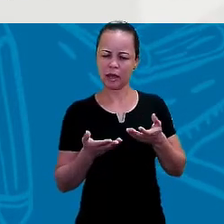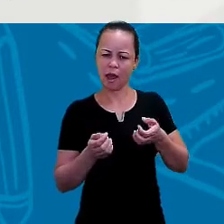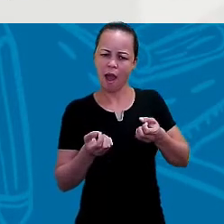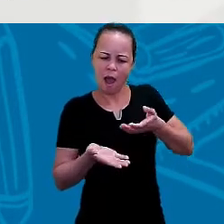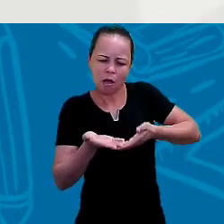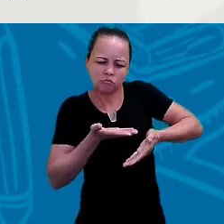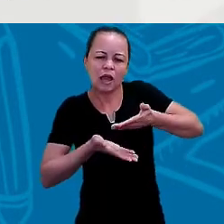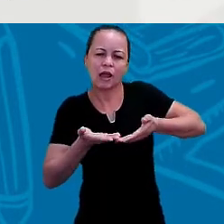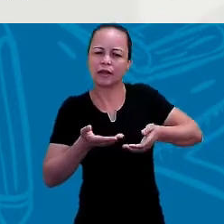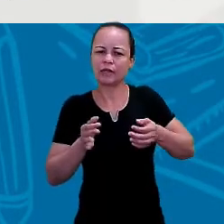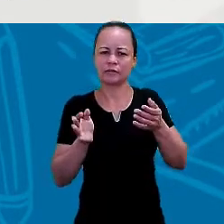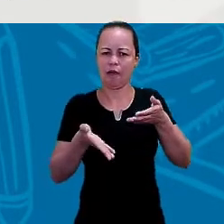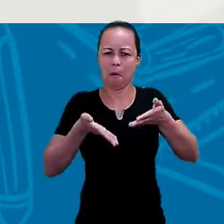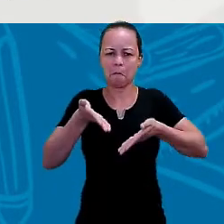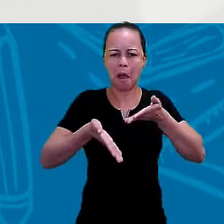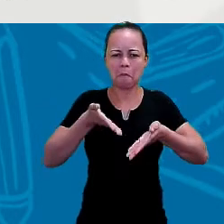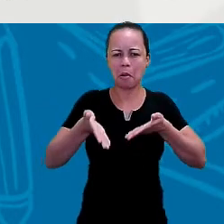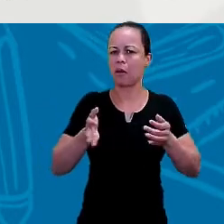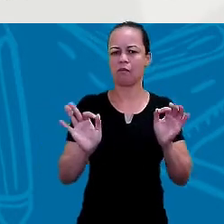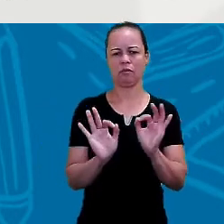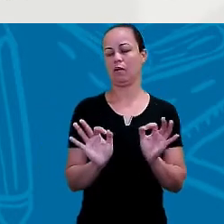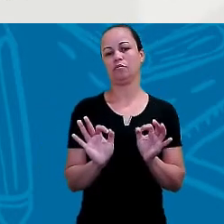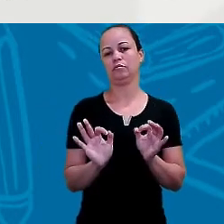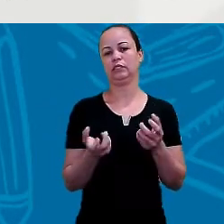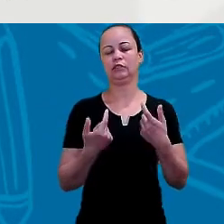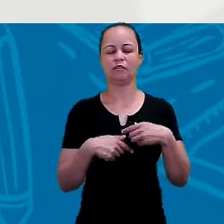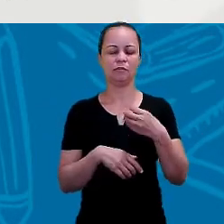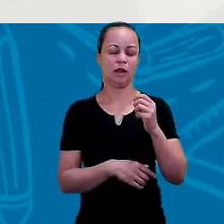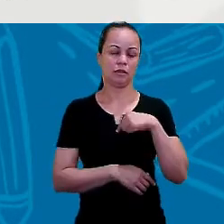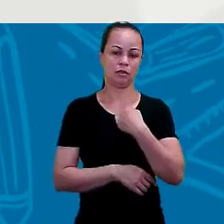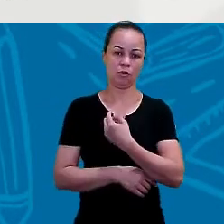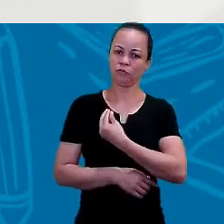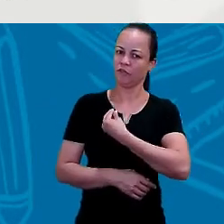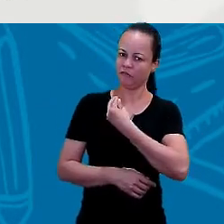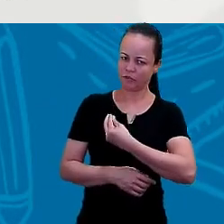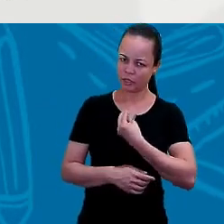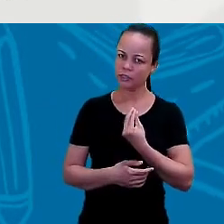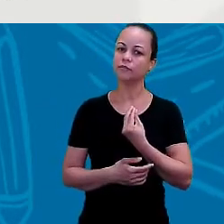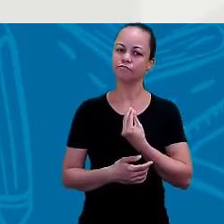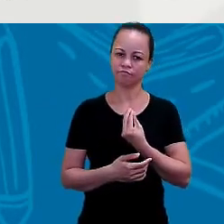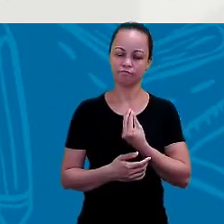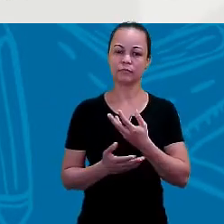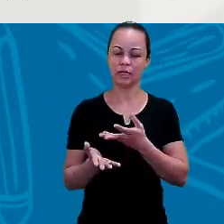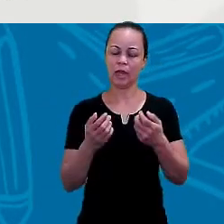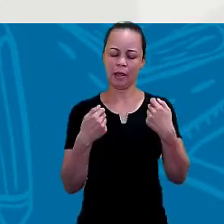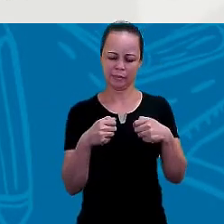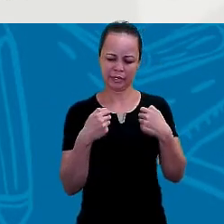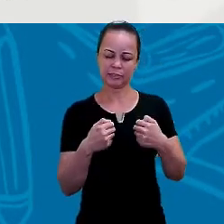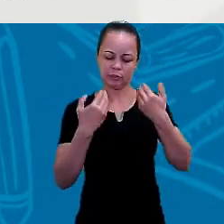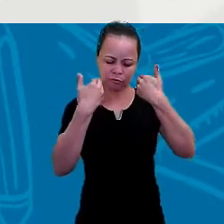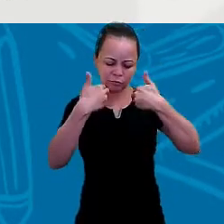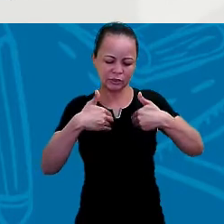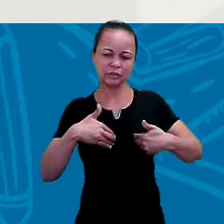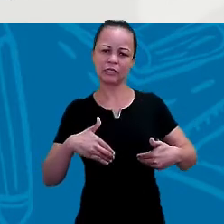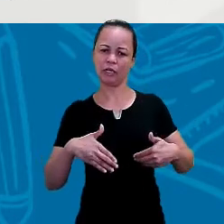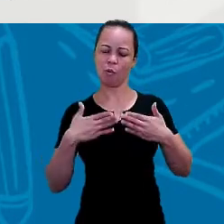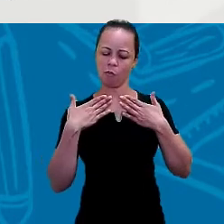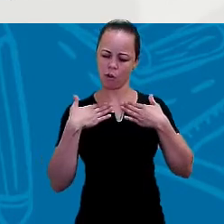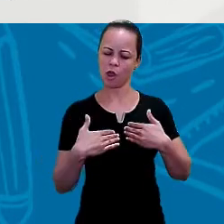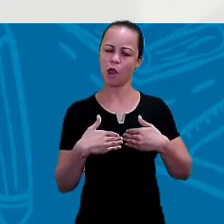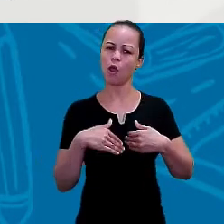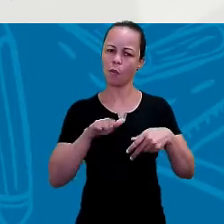é, tá bom? E isso serve para a nossa vida como uma lição. A gente tem que ser do nosso jeitinho e as pessoas têm que